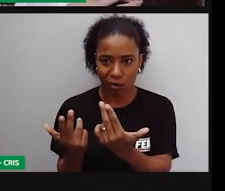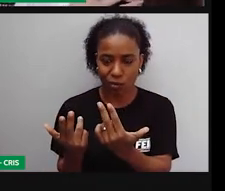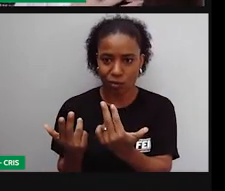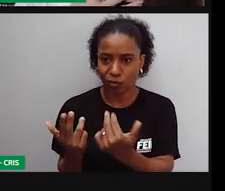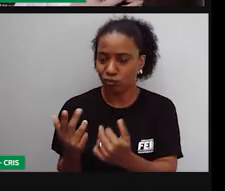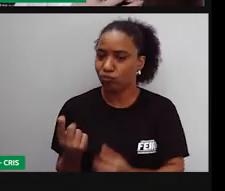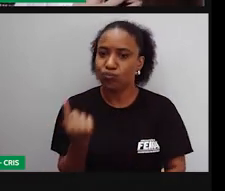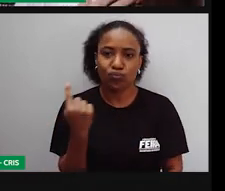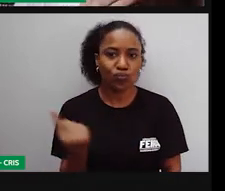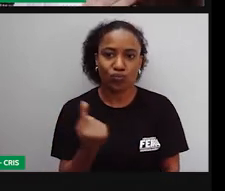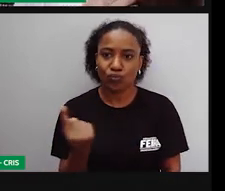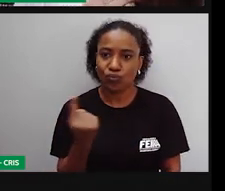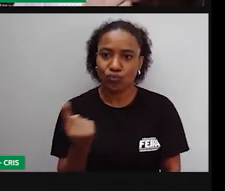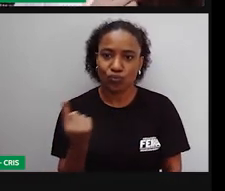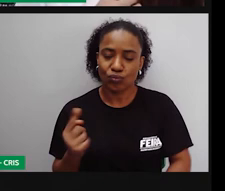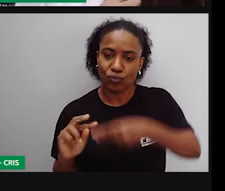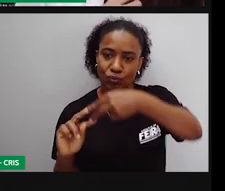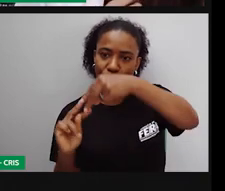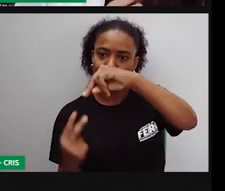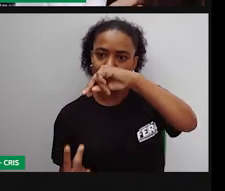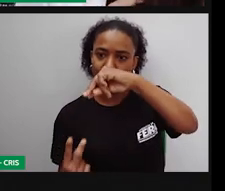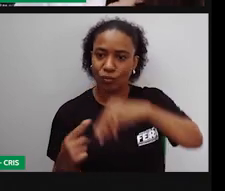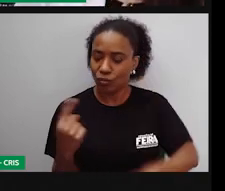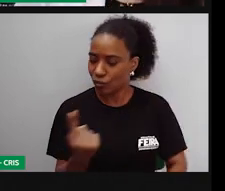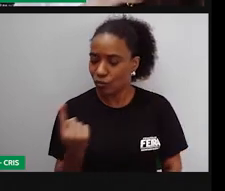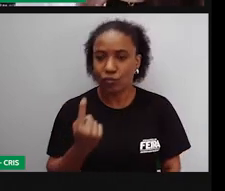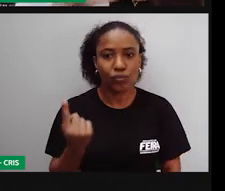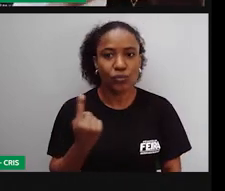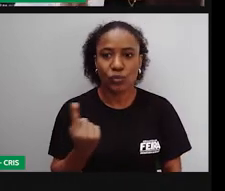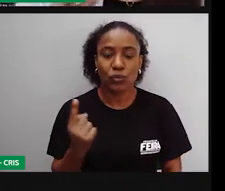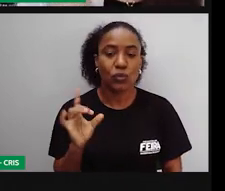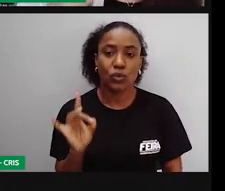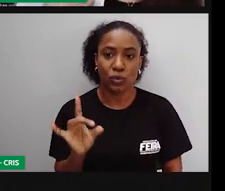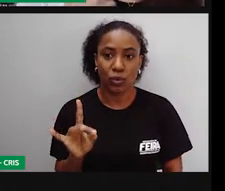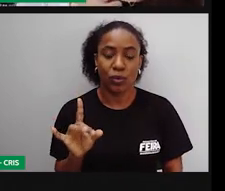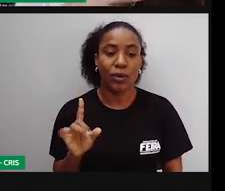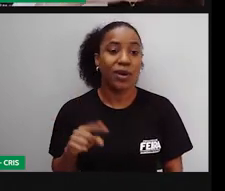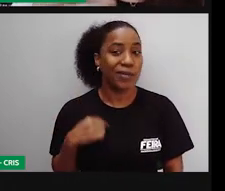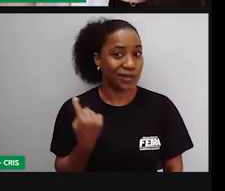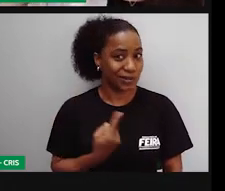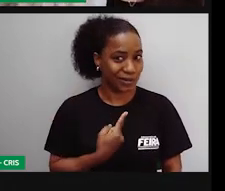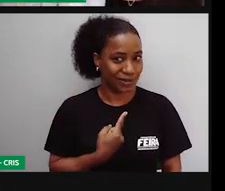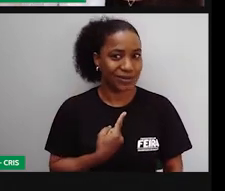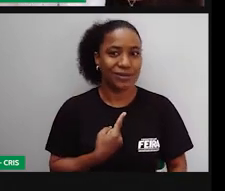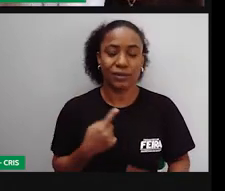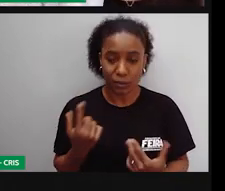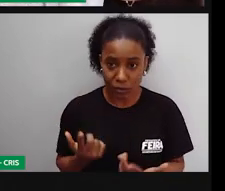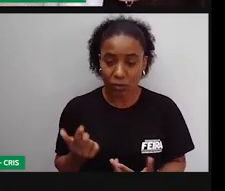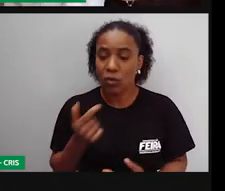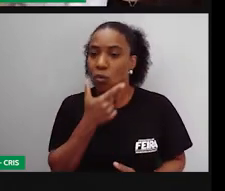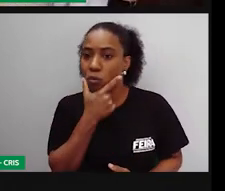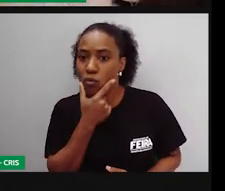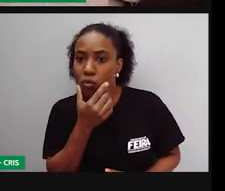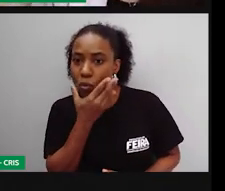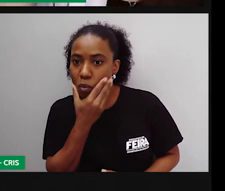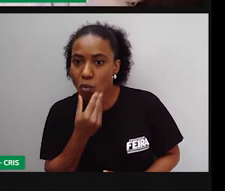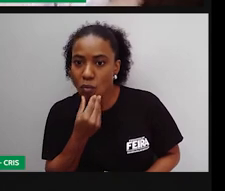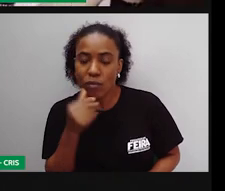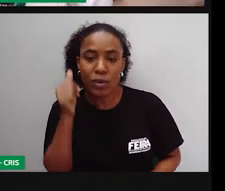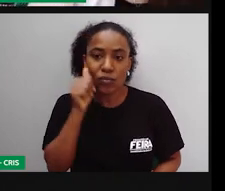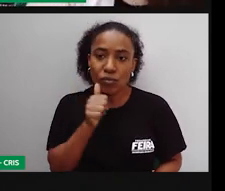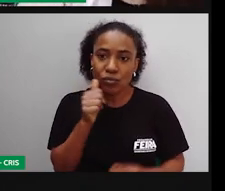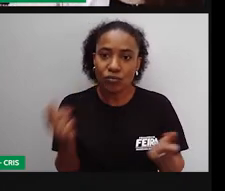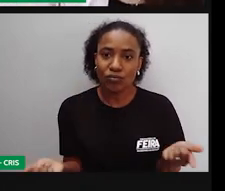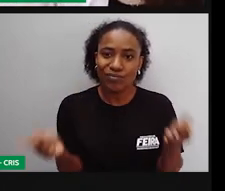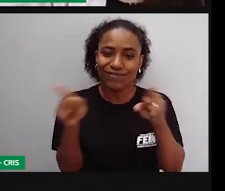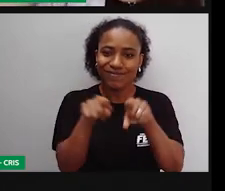nosso caso, né, seres humanos, a gente vai juntar, né, a carga genética masculina e feminina para formar